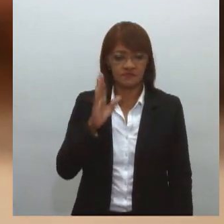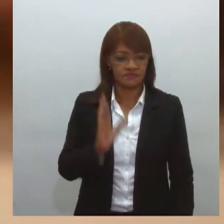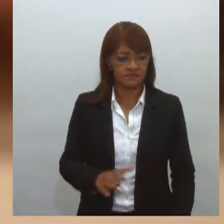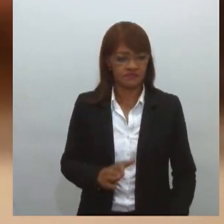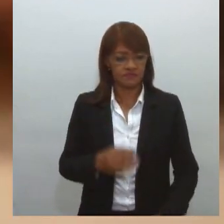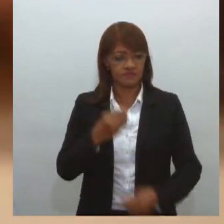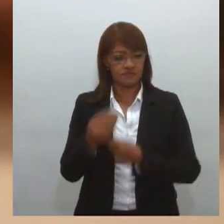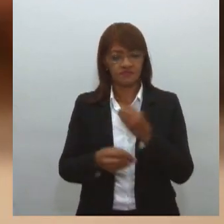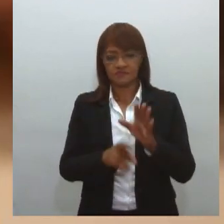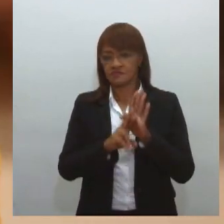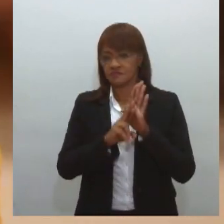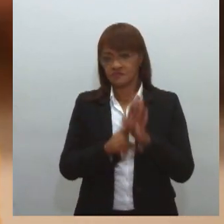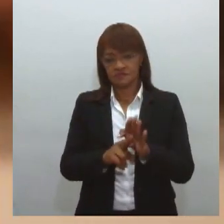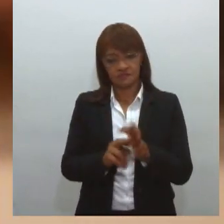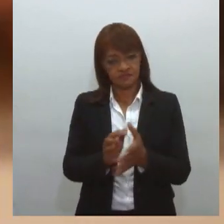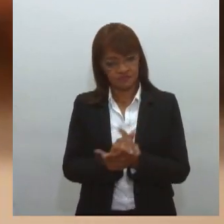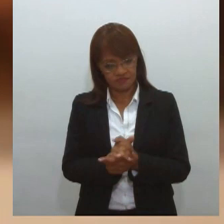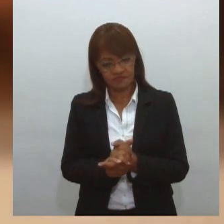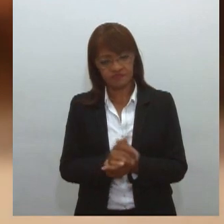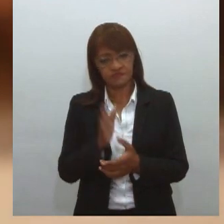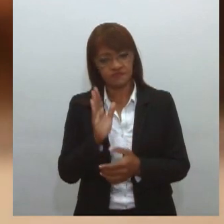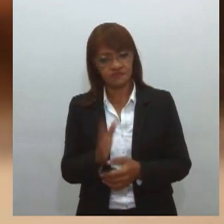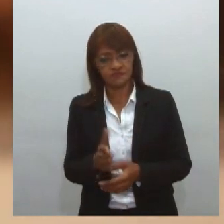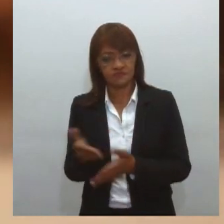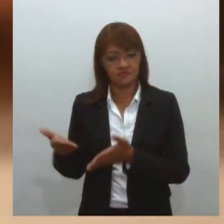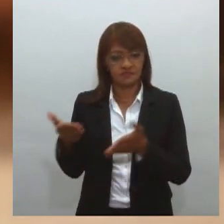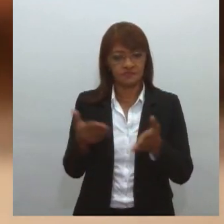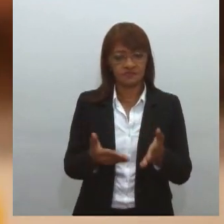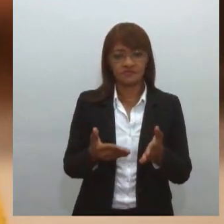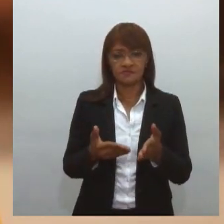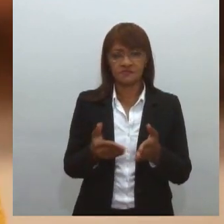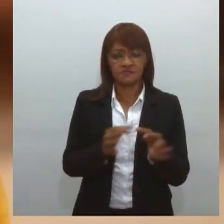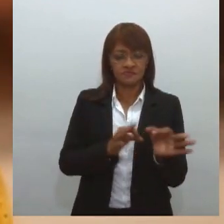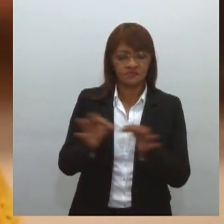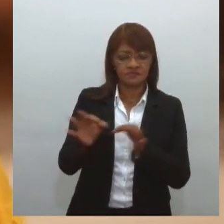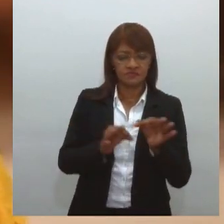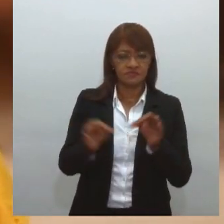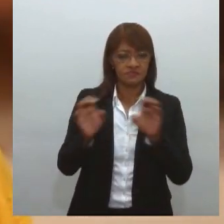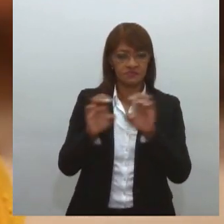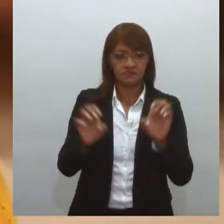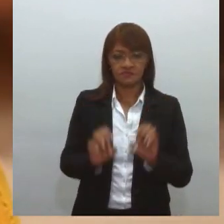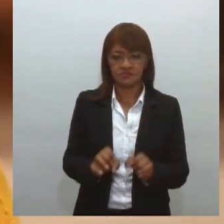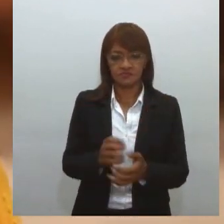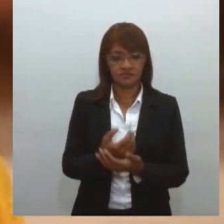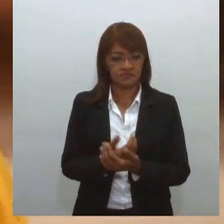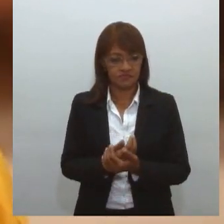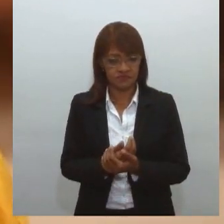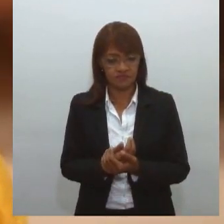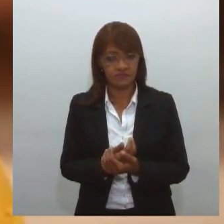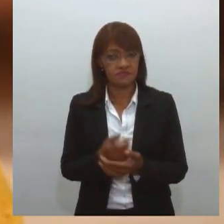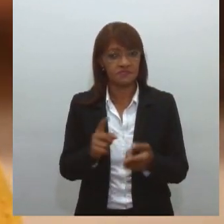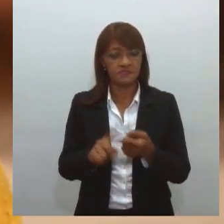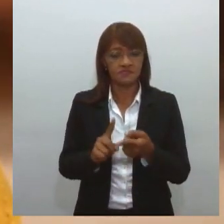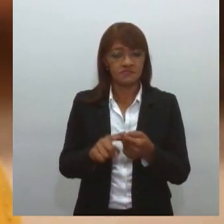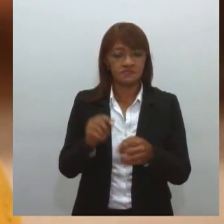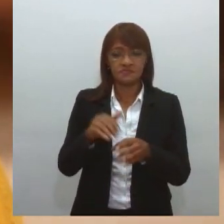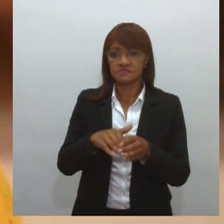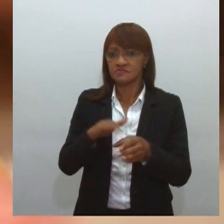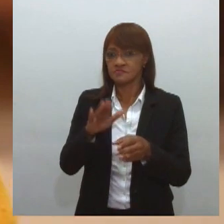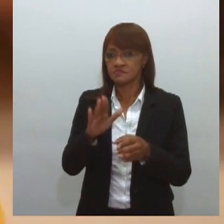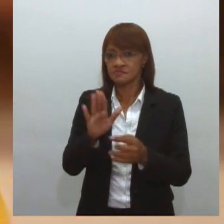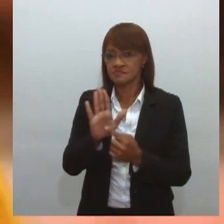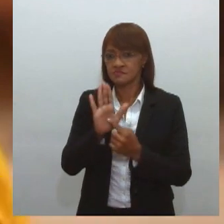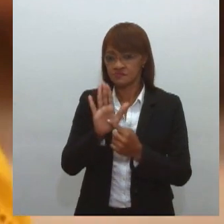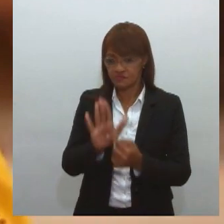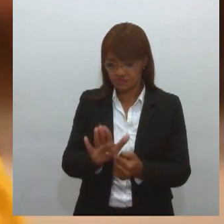representação do CNJ, que regulamenta toda a estrutura da justiça. E essa eleição, a gente tem que demonstrar que estamos